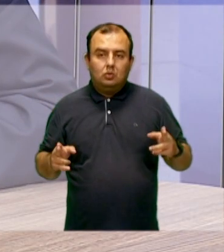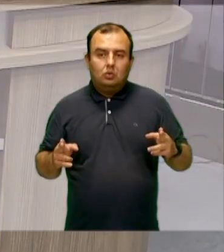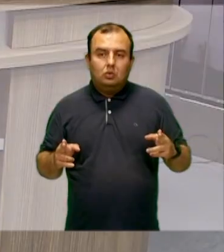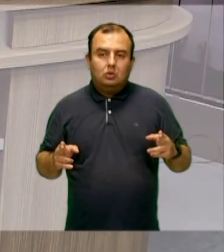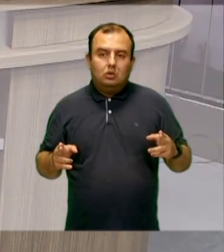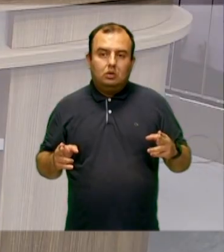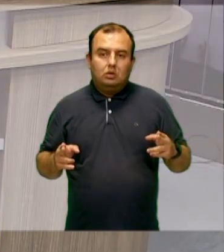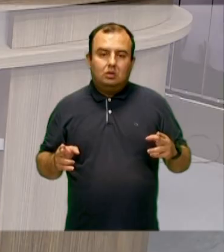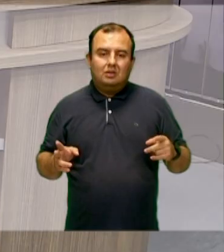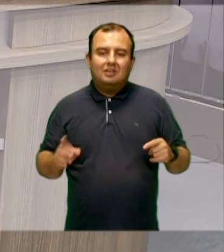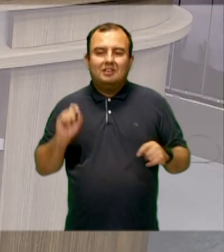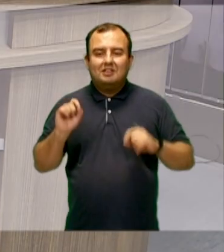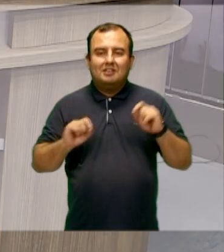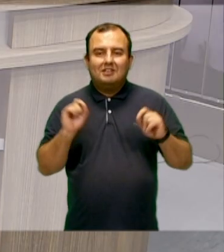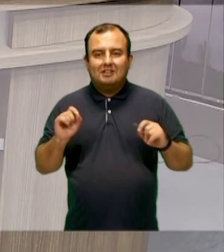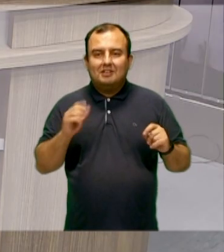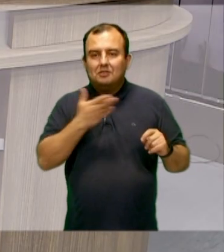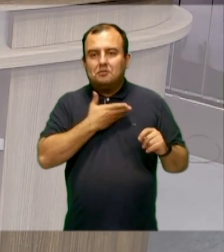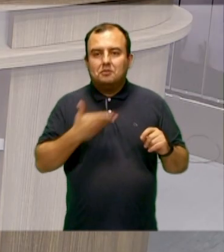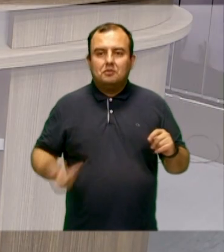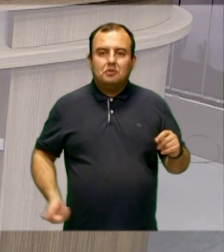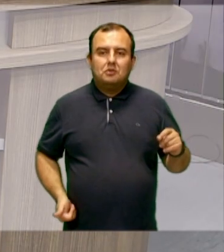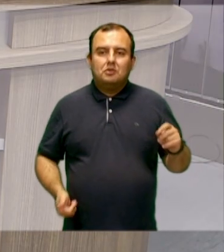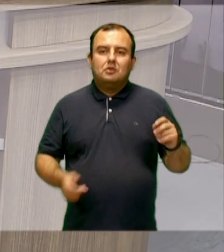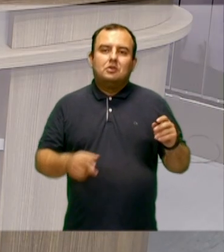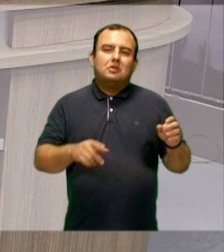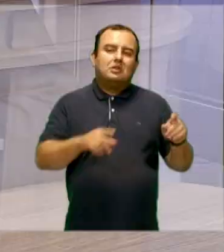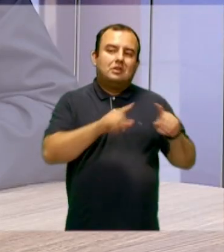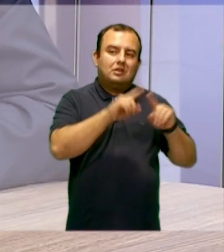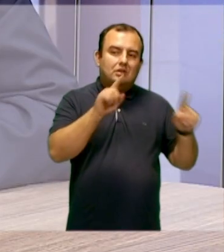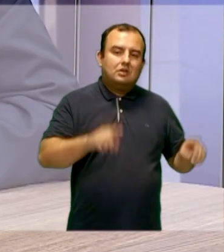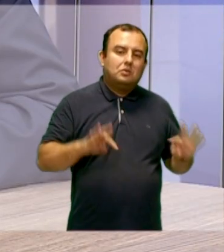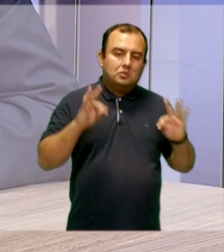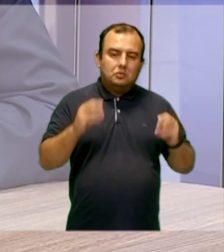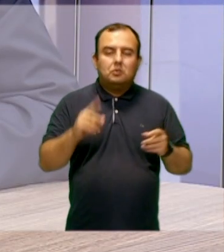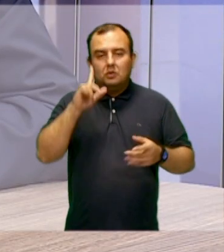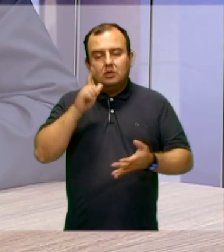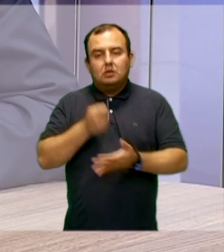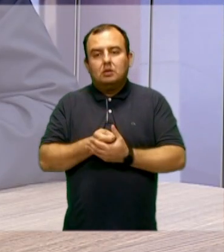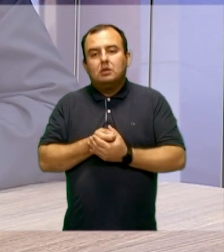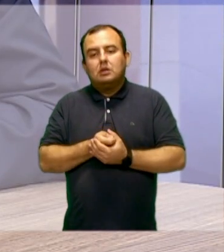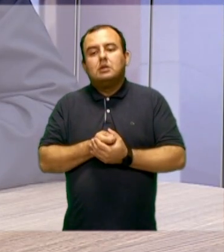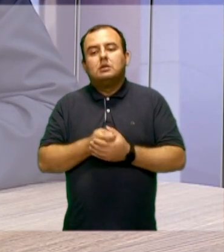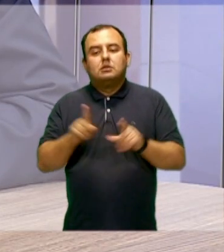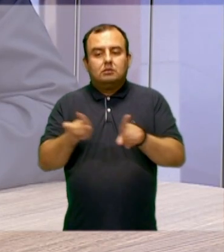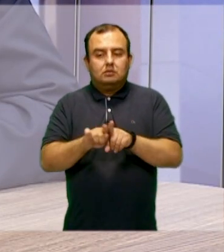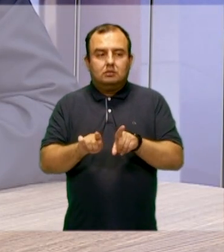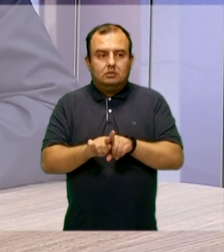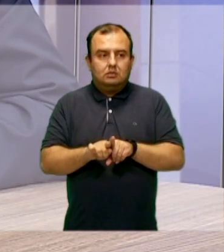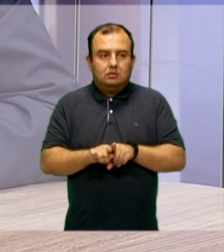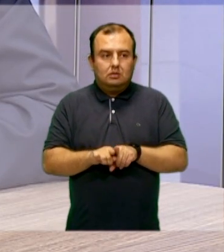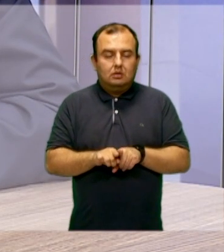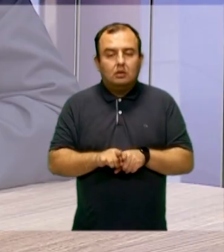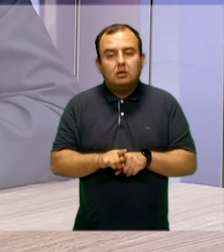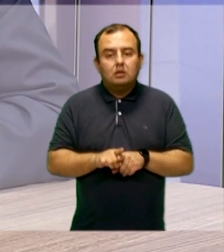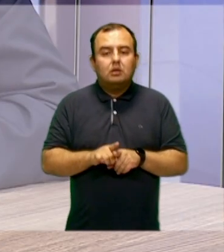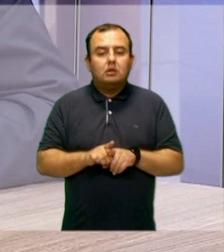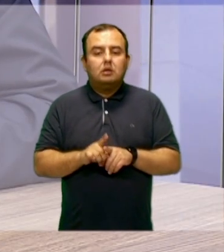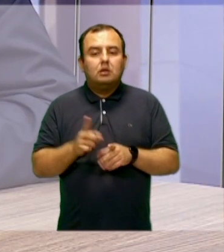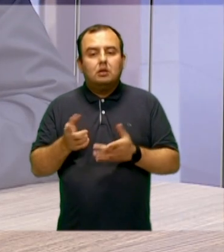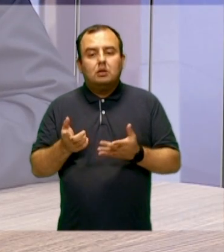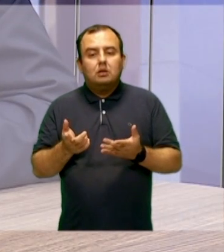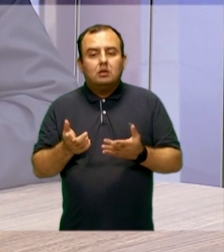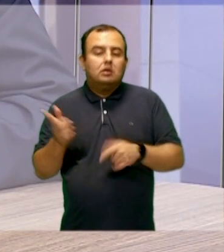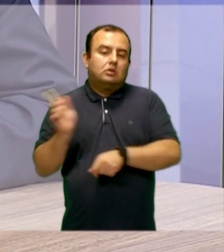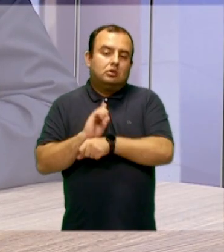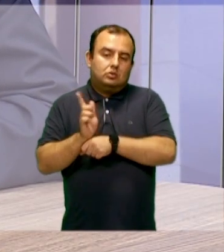é o fiel da balança? Na verdade, é o governo ou é o servidor? Na verdade, toda decisão ali, ela vai em algum momento vai cair